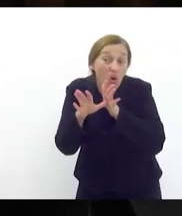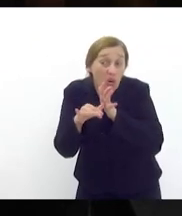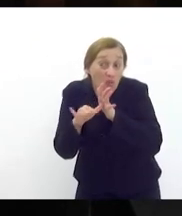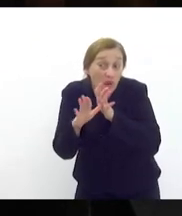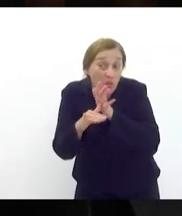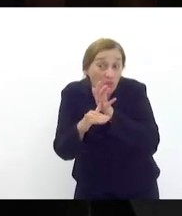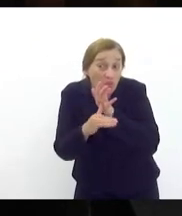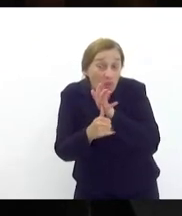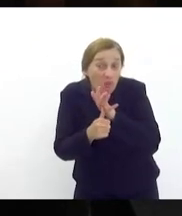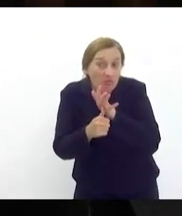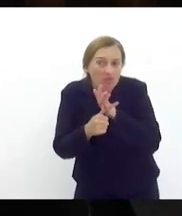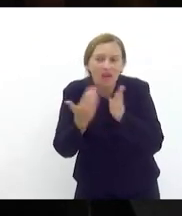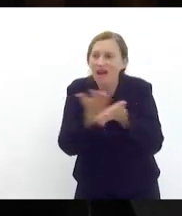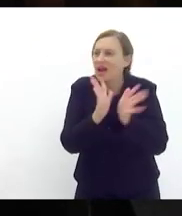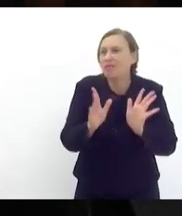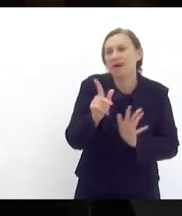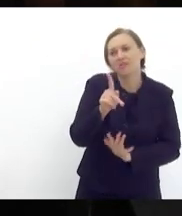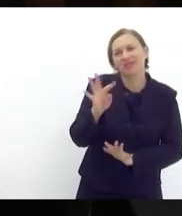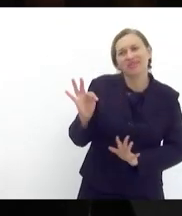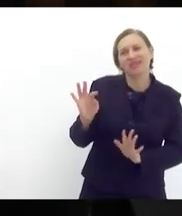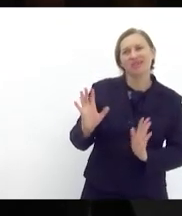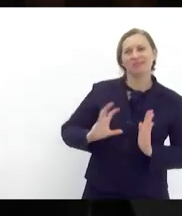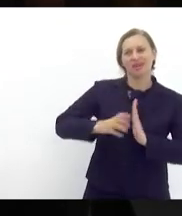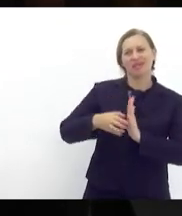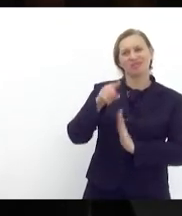do PT em Maricá vai acabar.